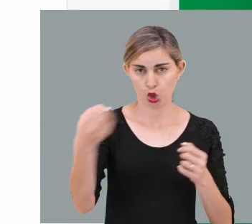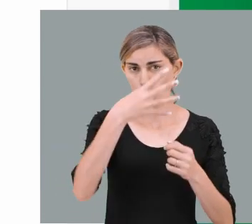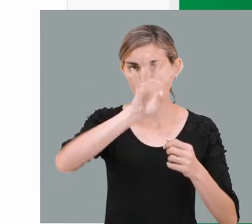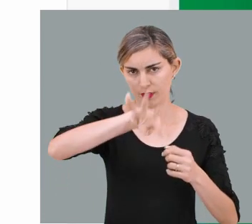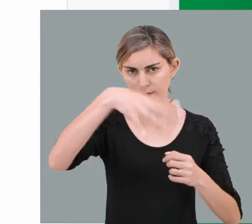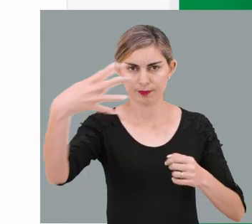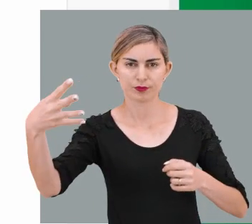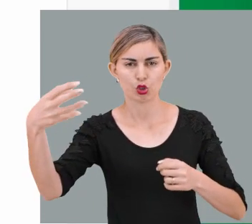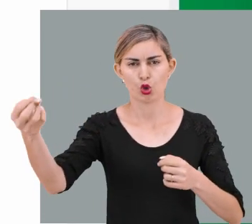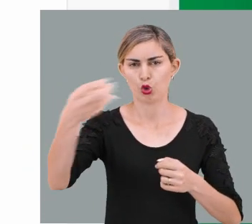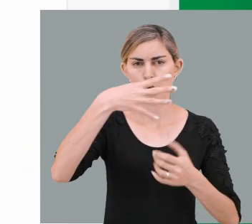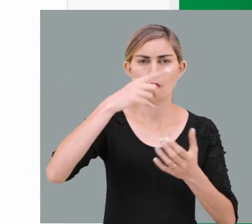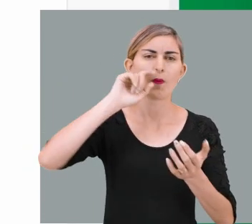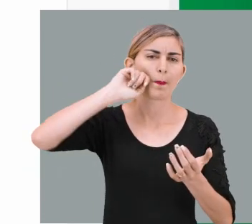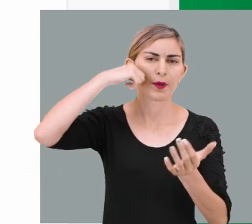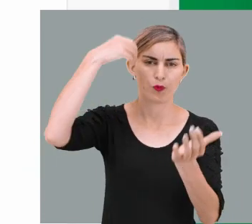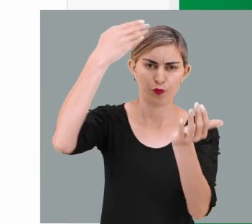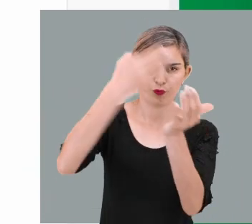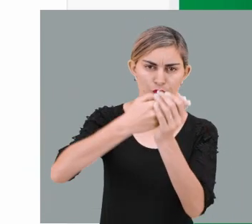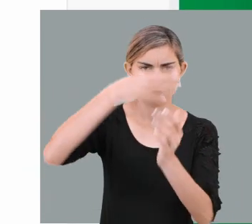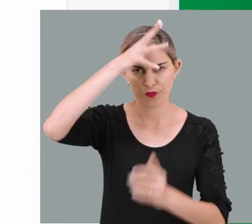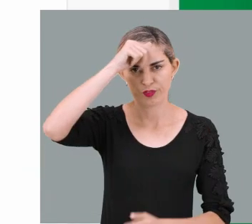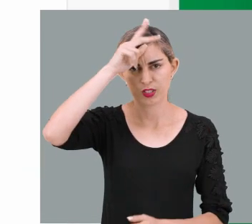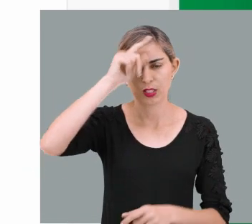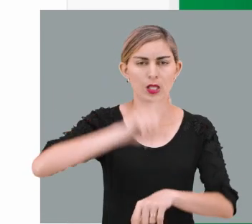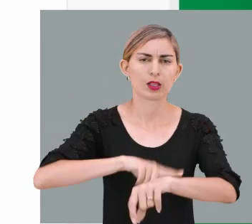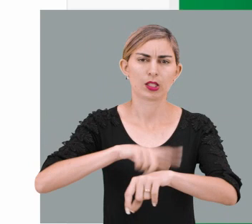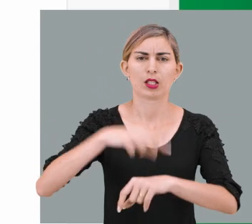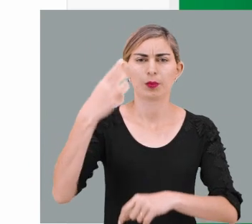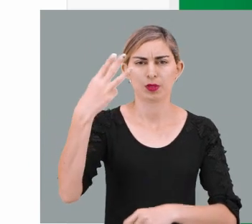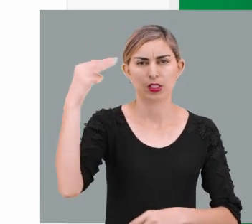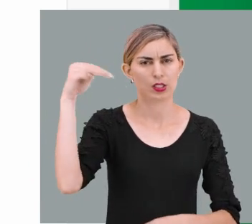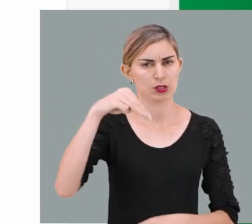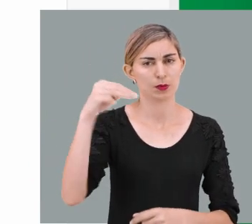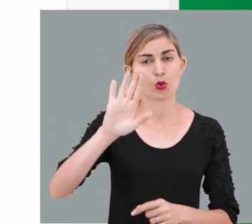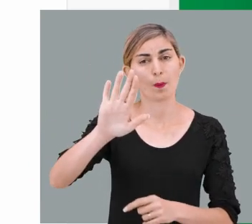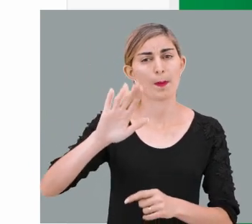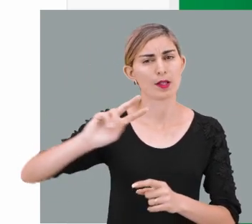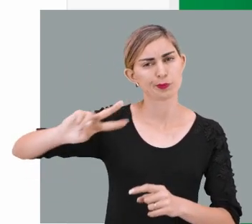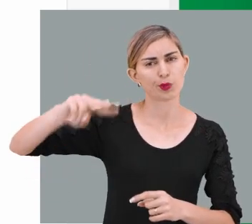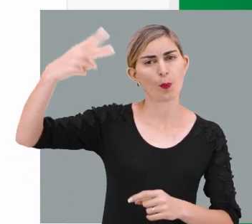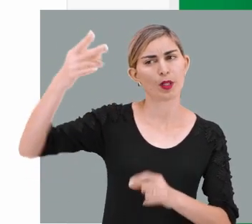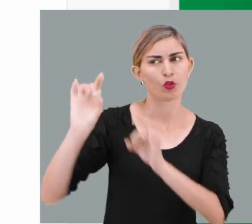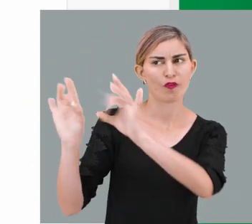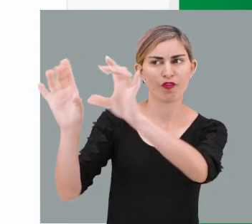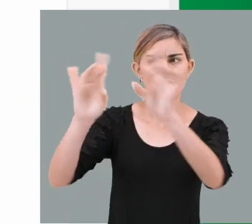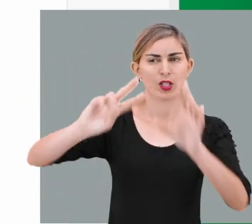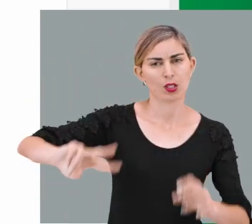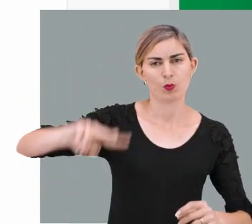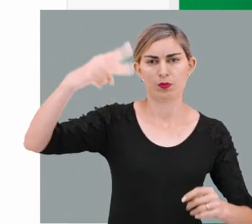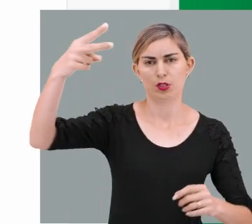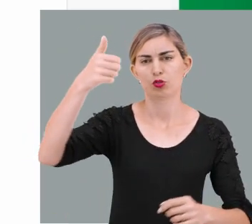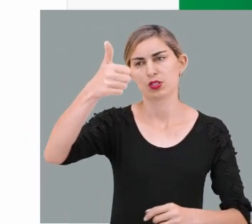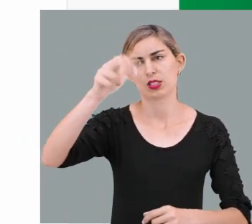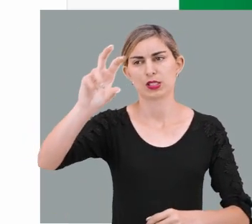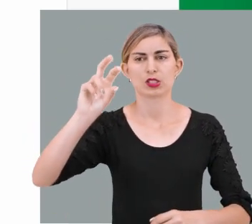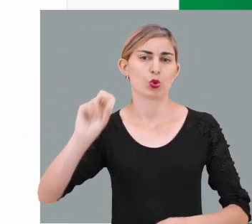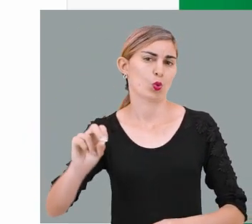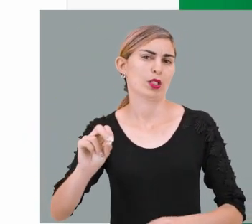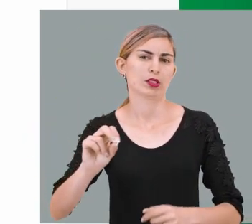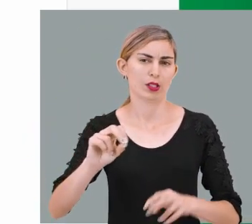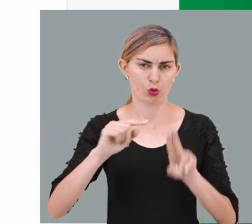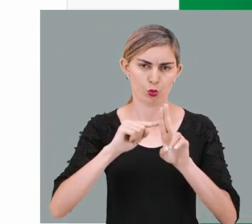nova tabela, o sanduíche de frango continua com tempo de produção de 3 minutos, porém a demanda semanal passa a ser de